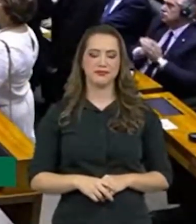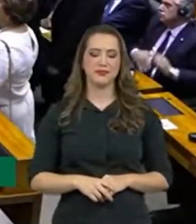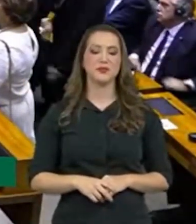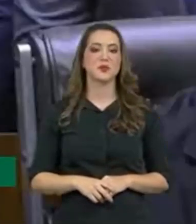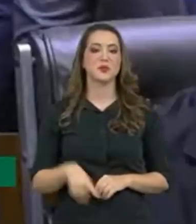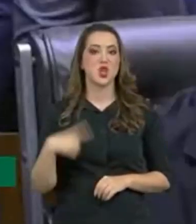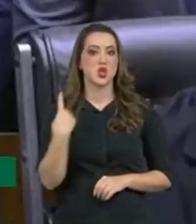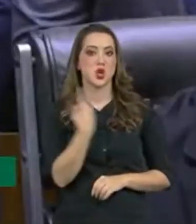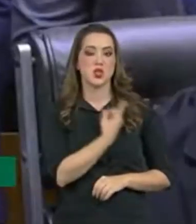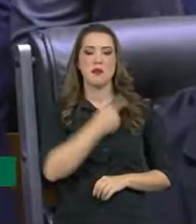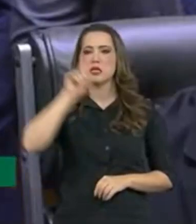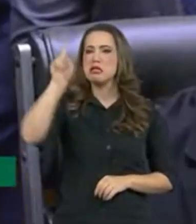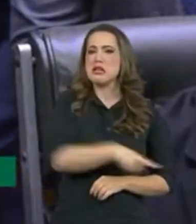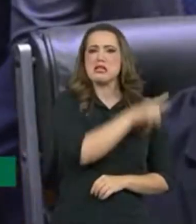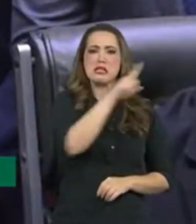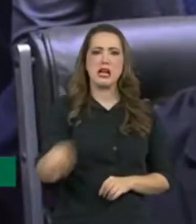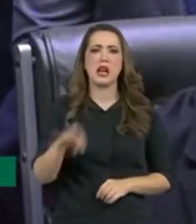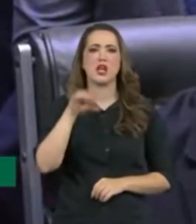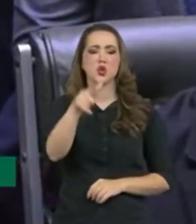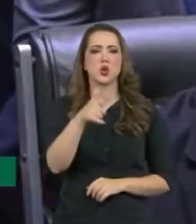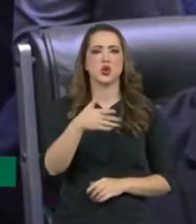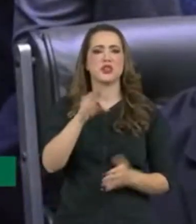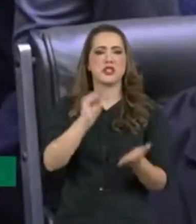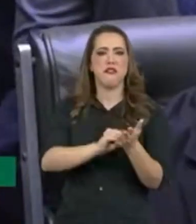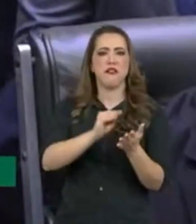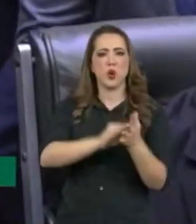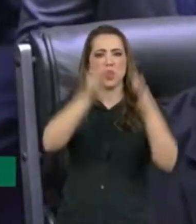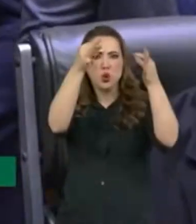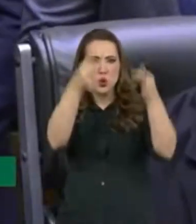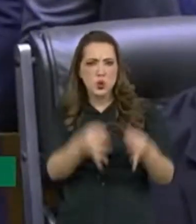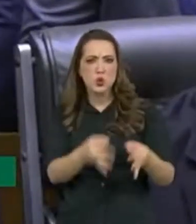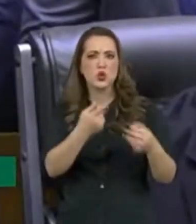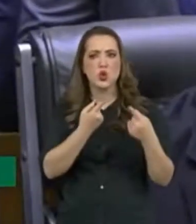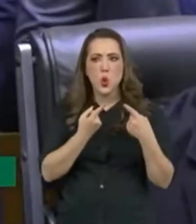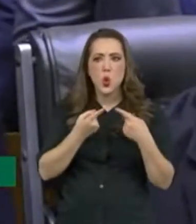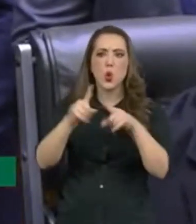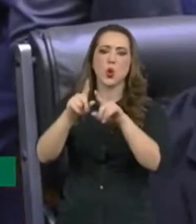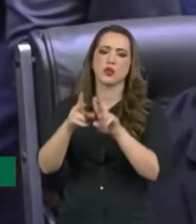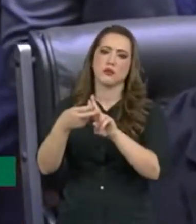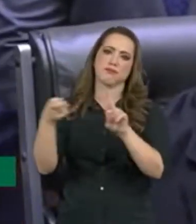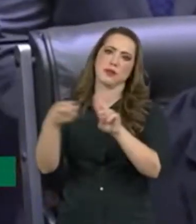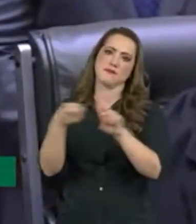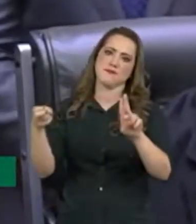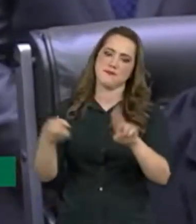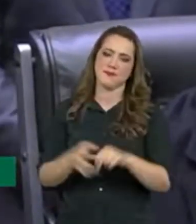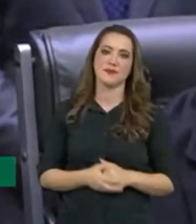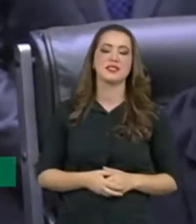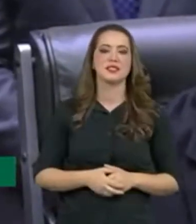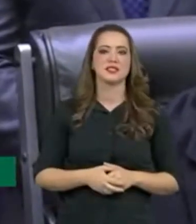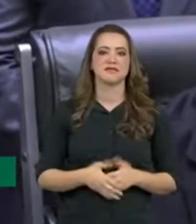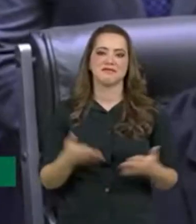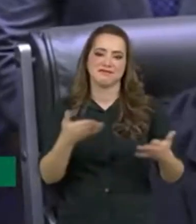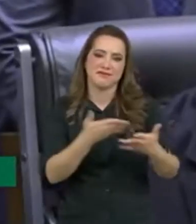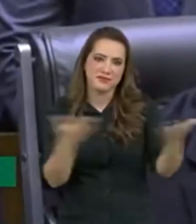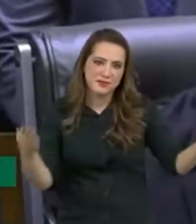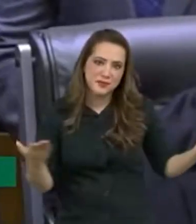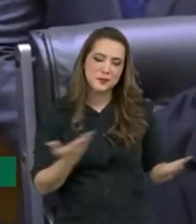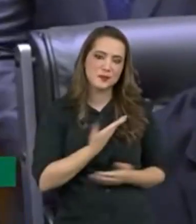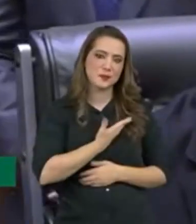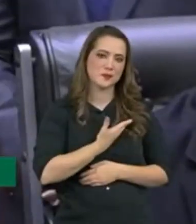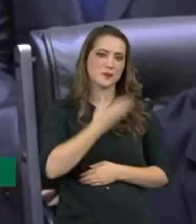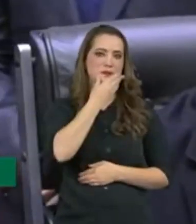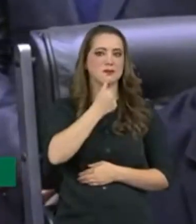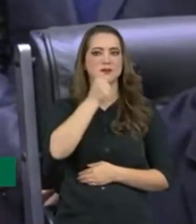Vamos revogar todas as injustiças cometidas contra os povos indígenas. Queridos amigos e